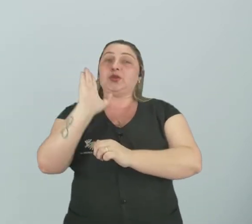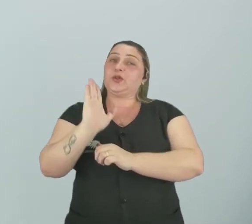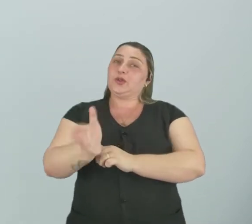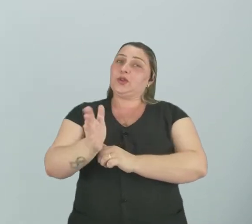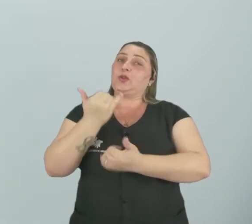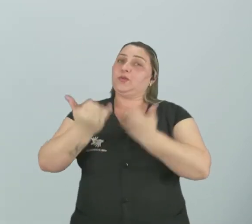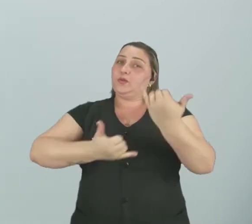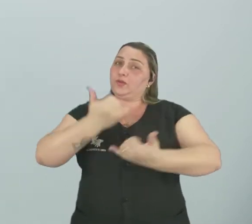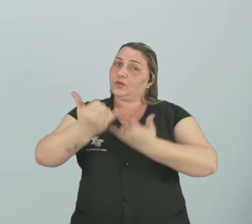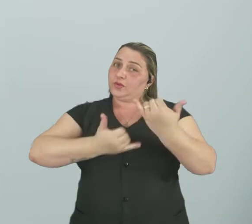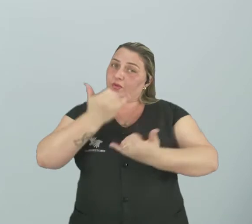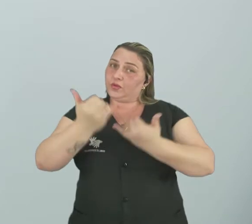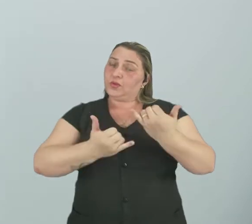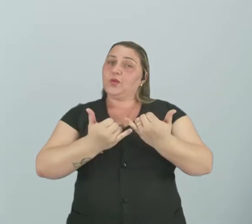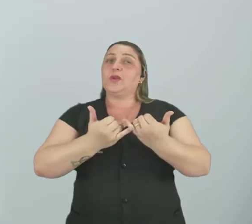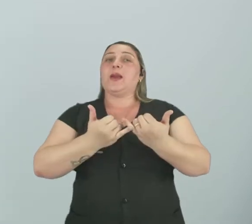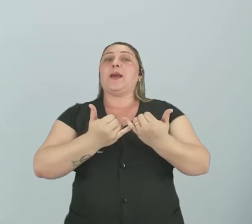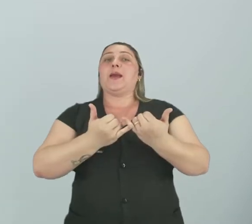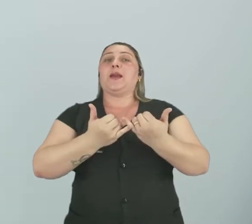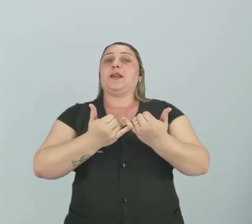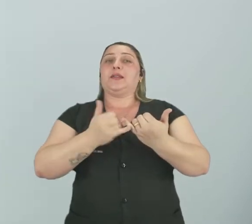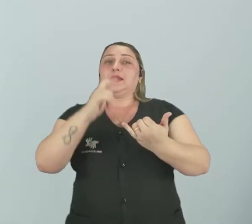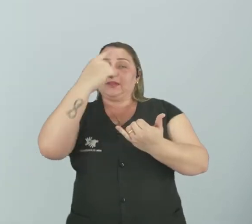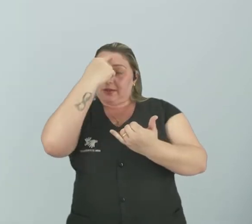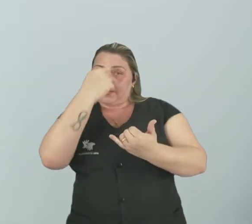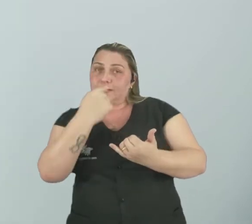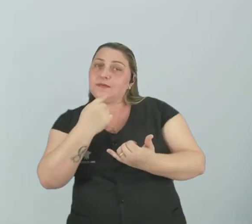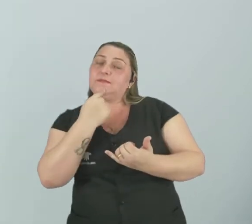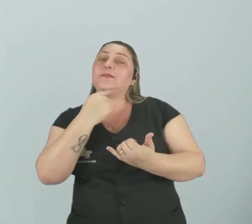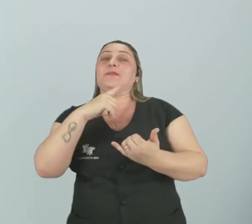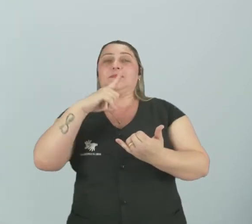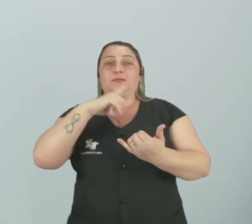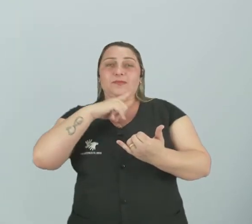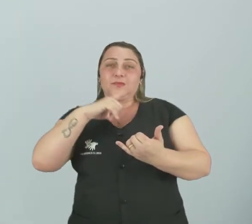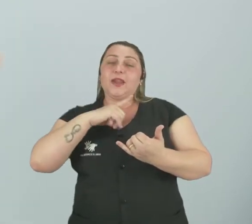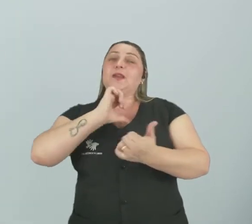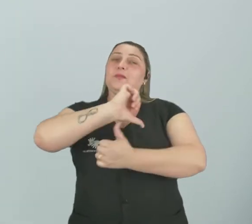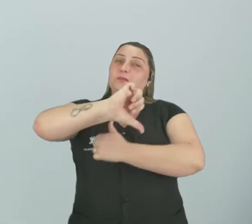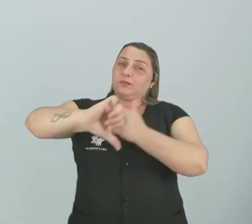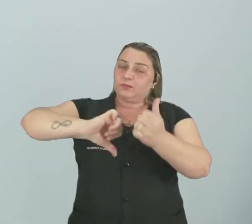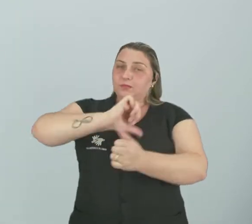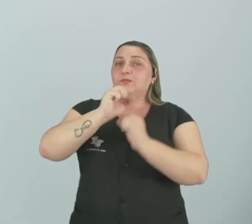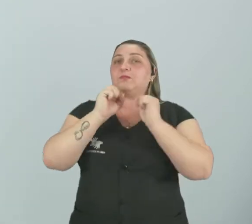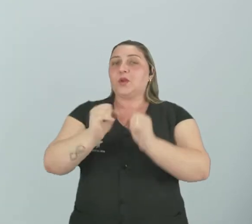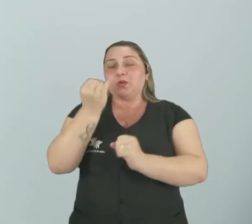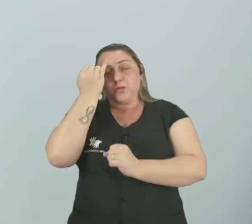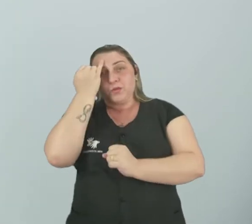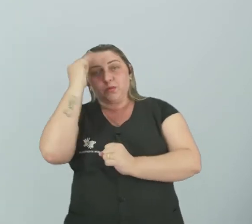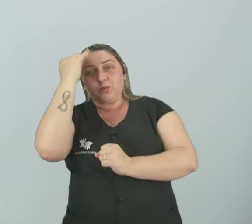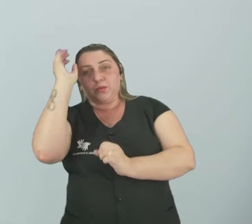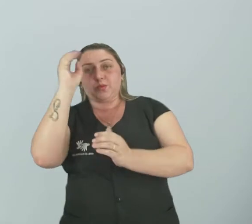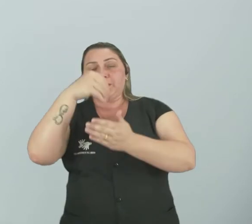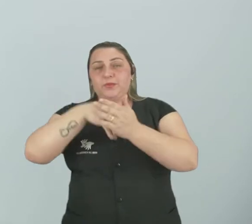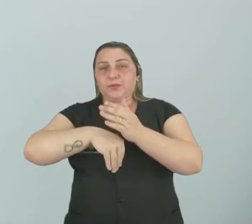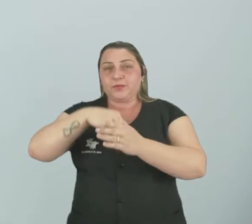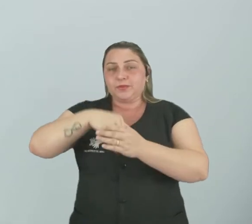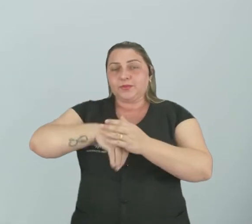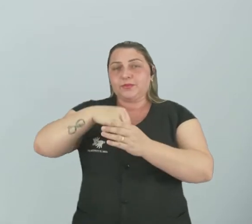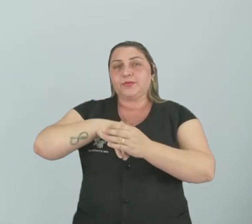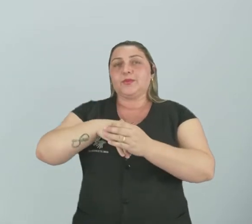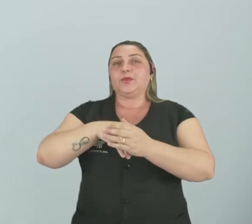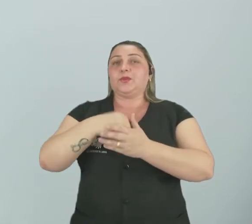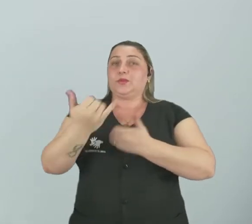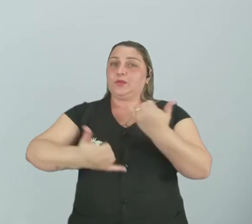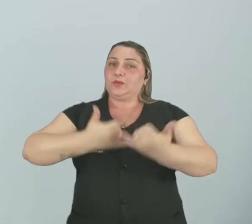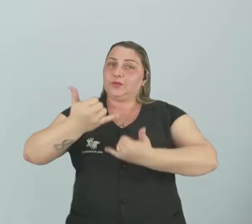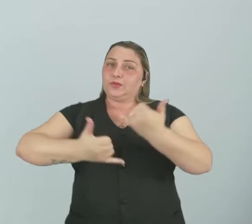o jogo, ele é um pouco mais lúdico, ele tende mais a ter essa modificação ou criação dentro dentro